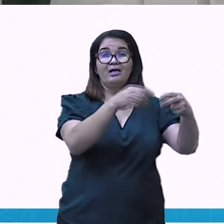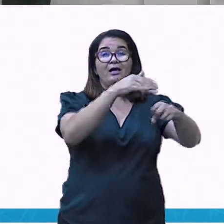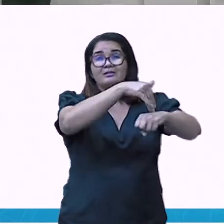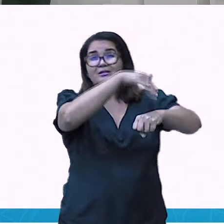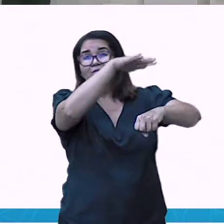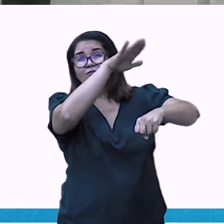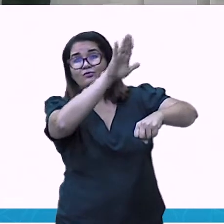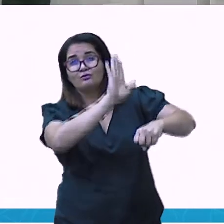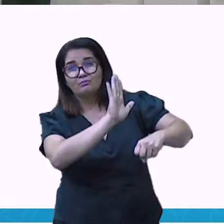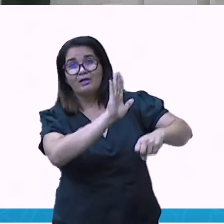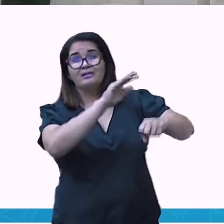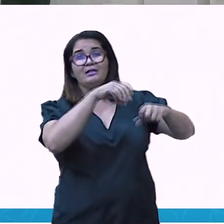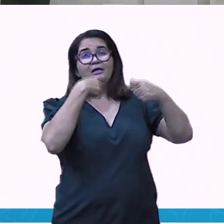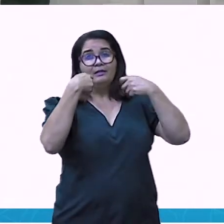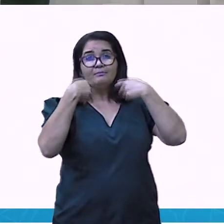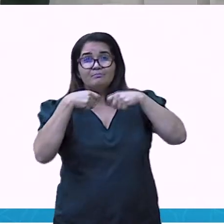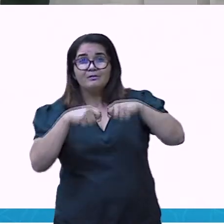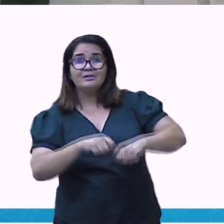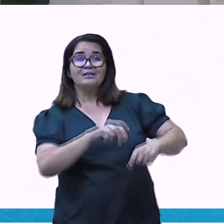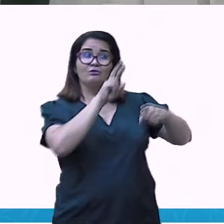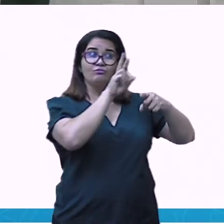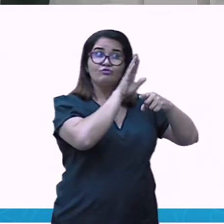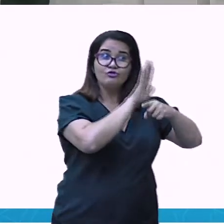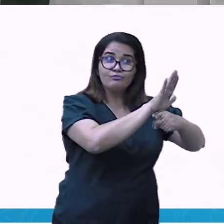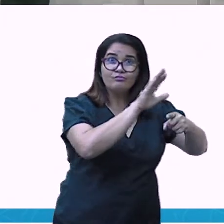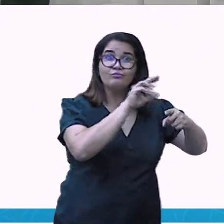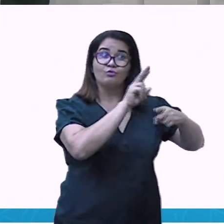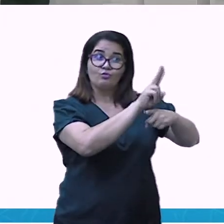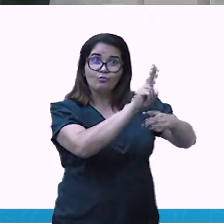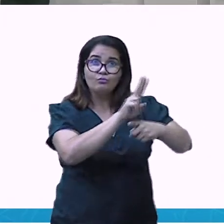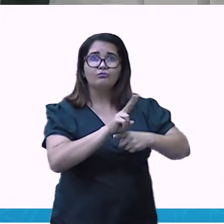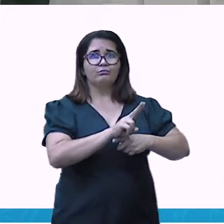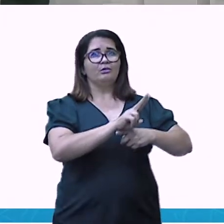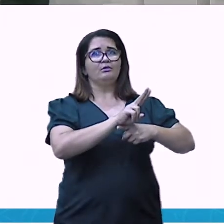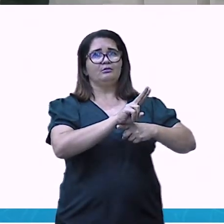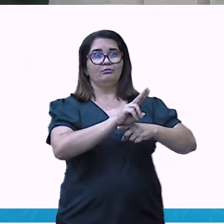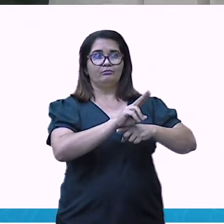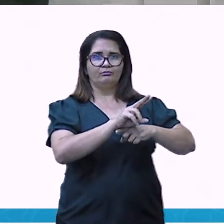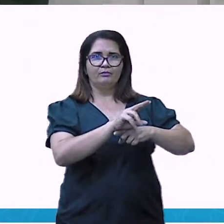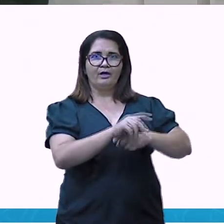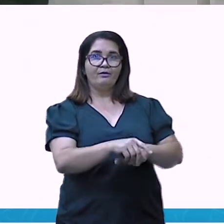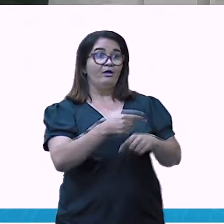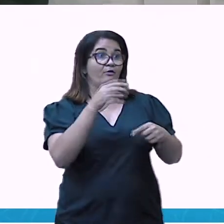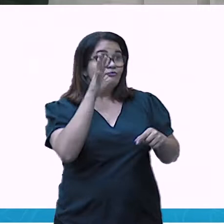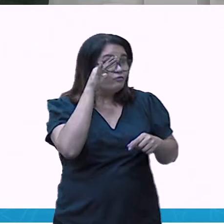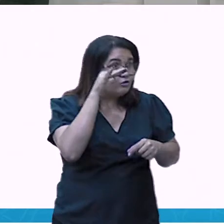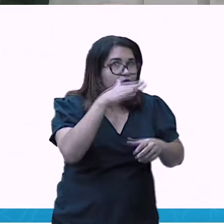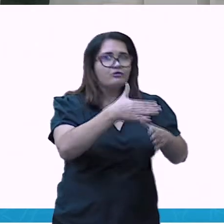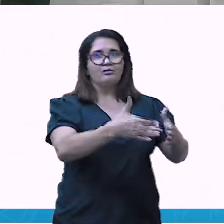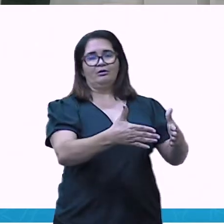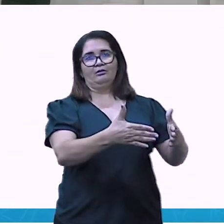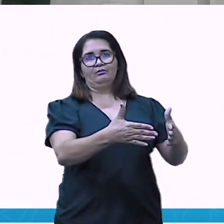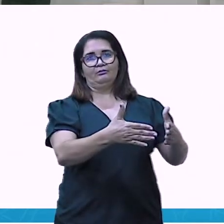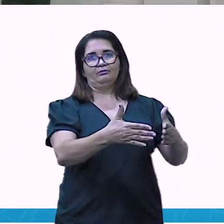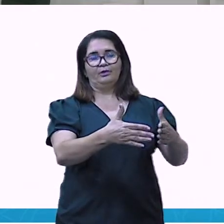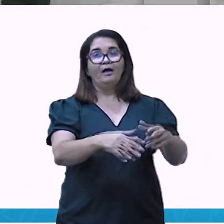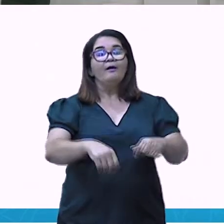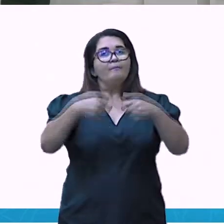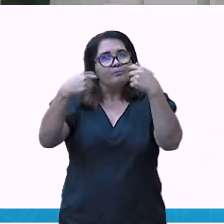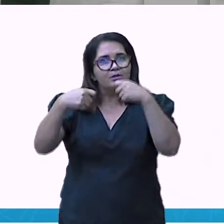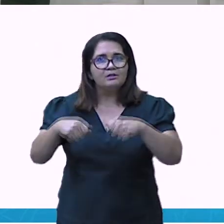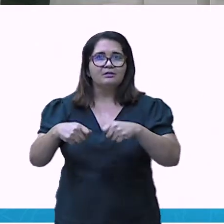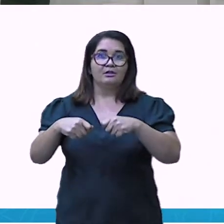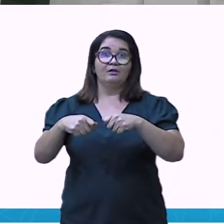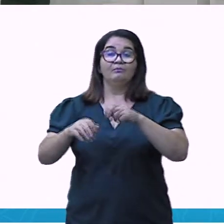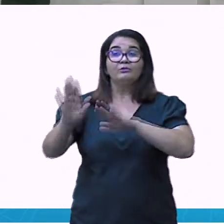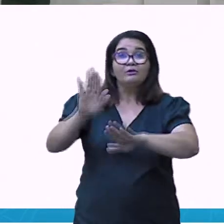sujeitos a acidentes no nosso dia a dia, tá? Não só por desatenção, mas pelo